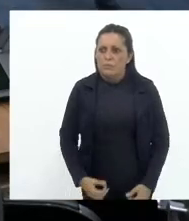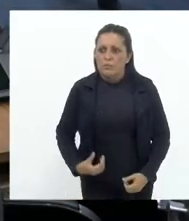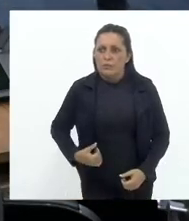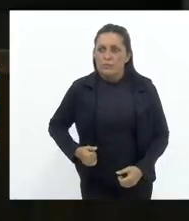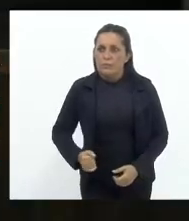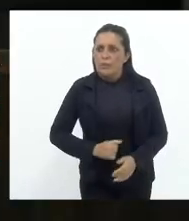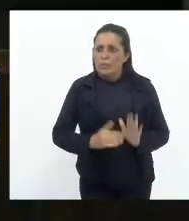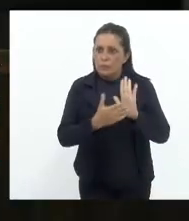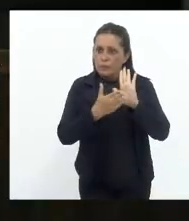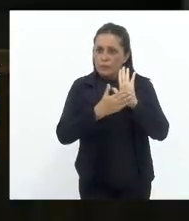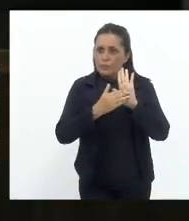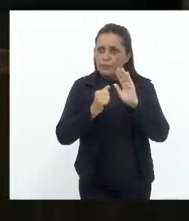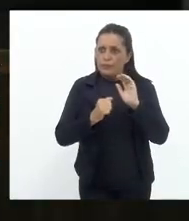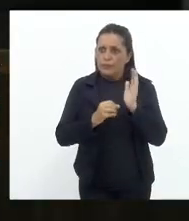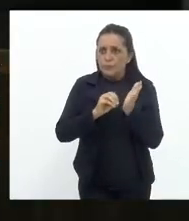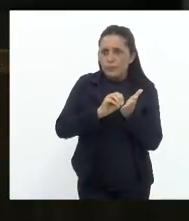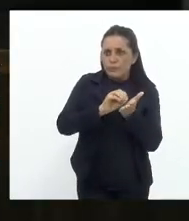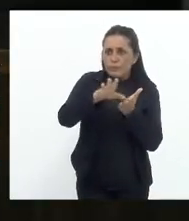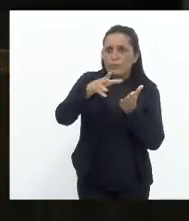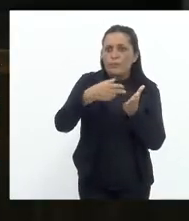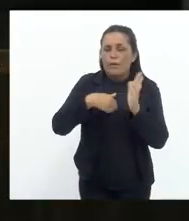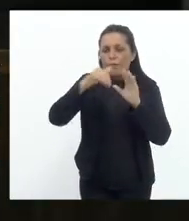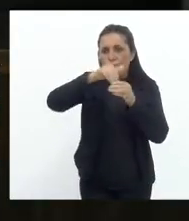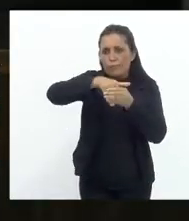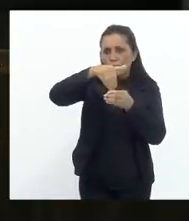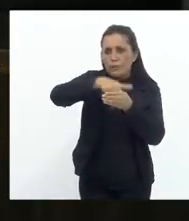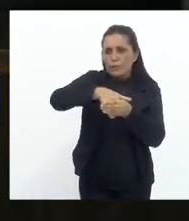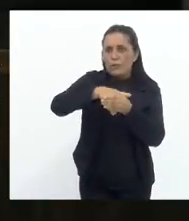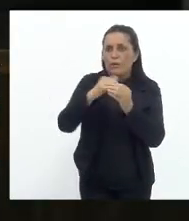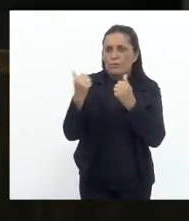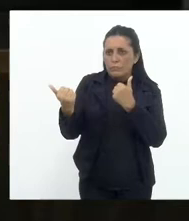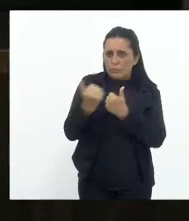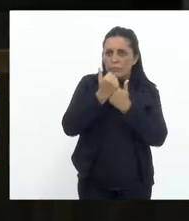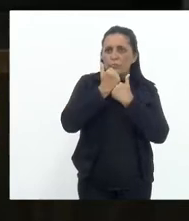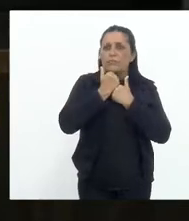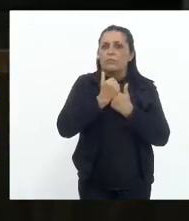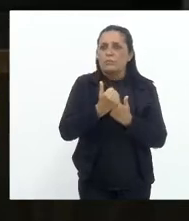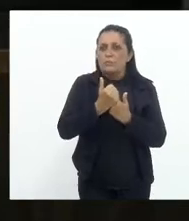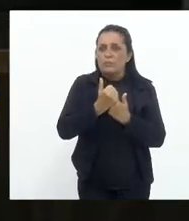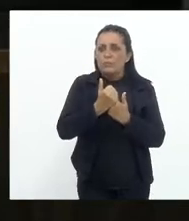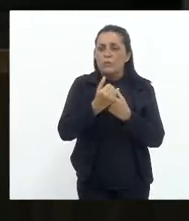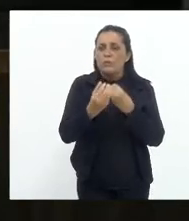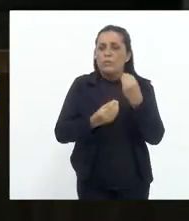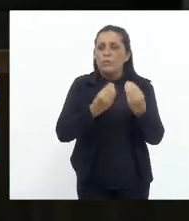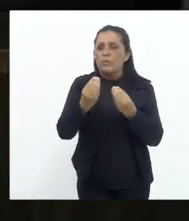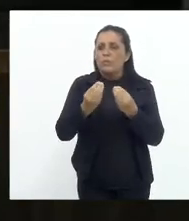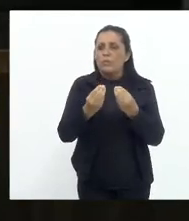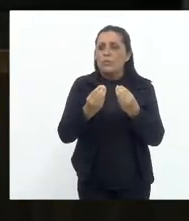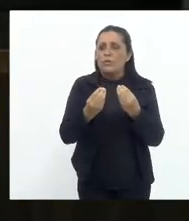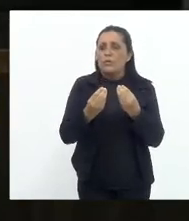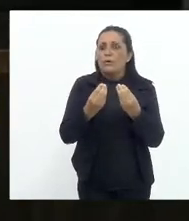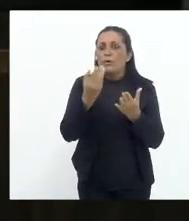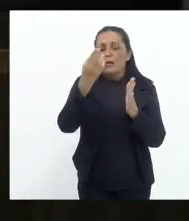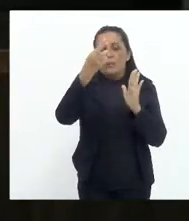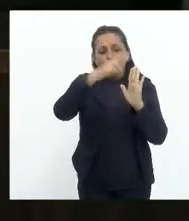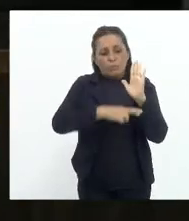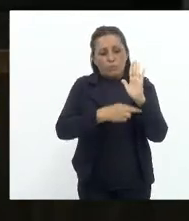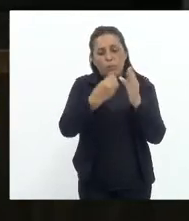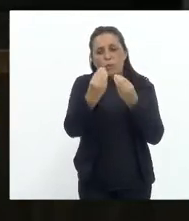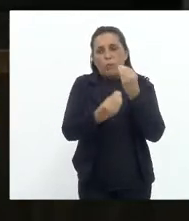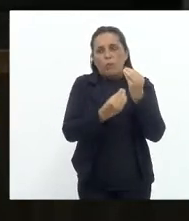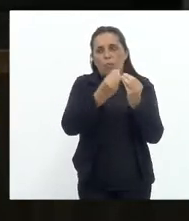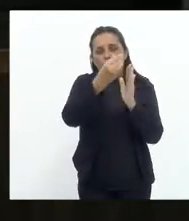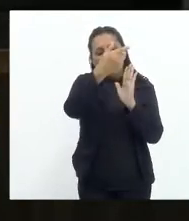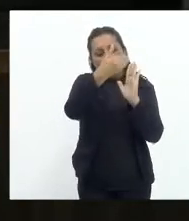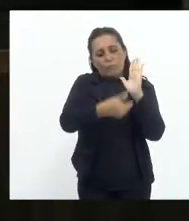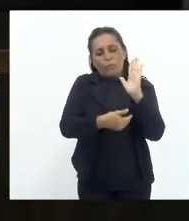pareceres emitidos em votação substitutivo conforme Afinal de redação da comissão de condições de seus